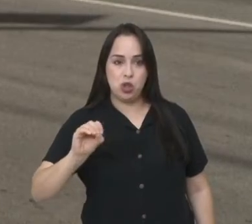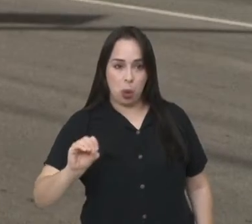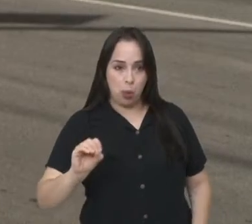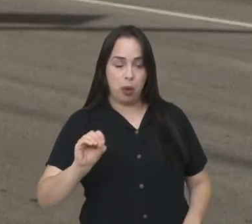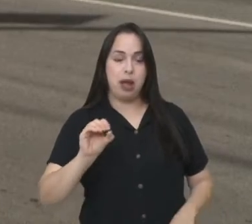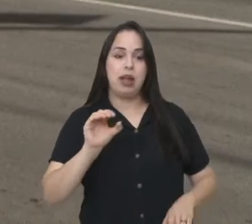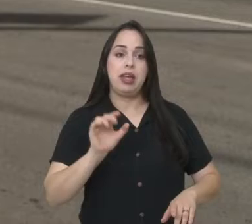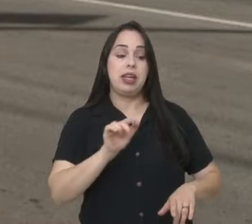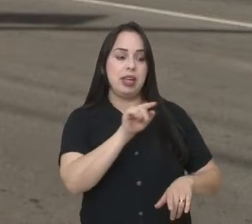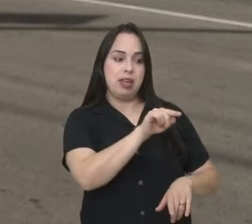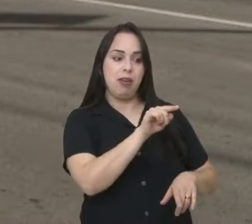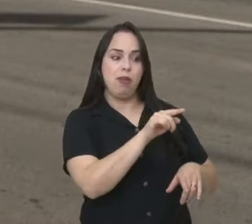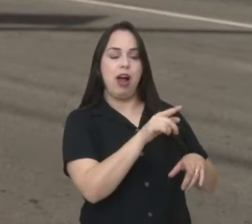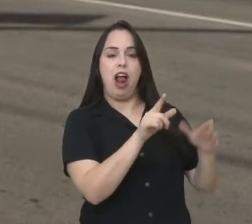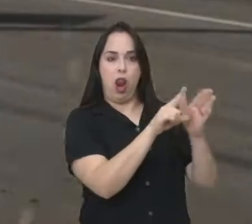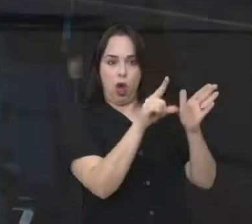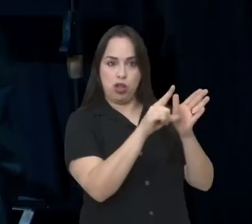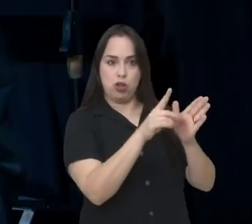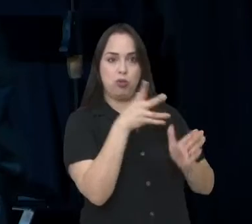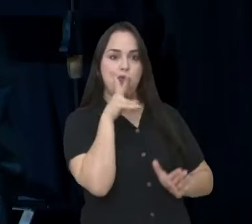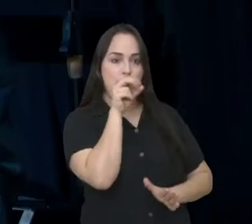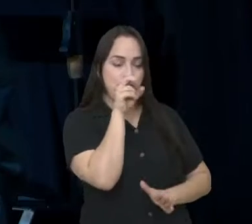Castelo. Inclusive,